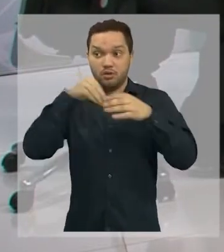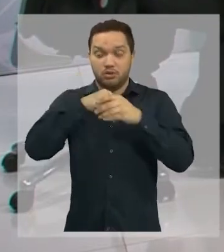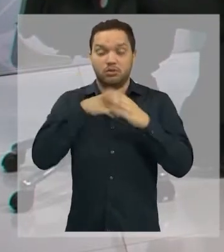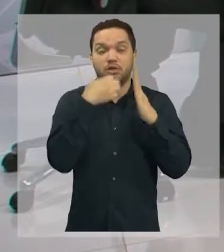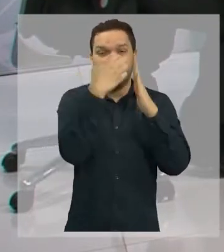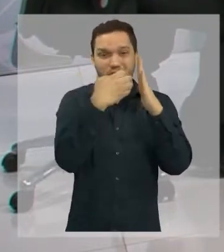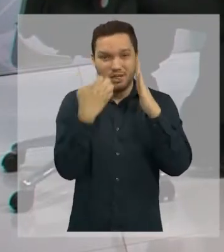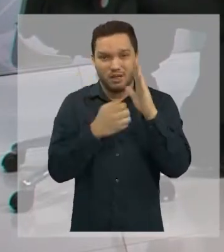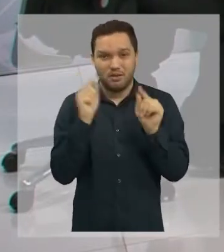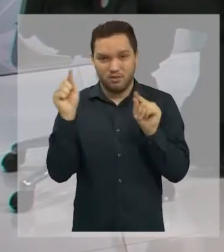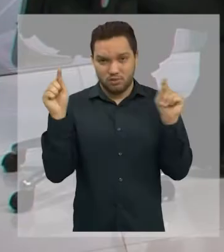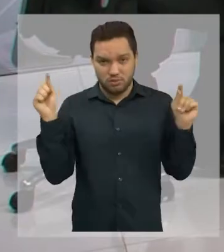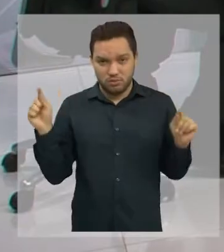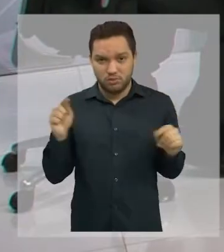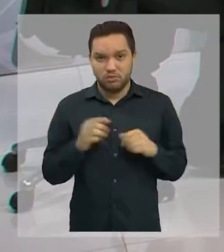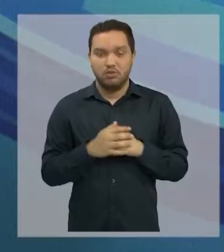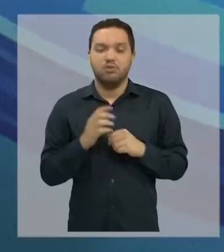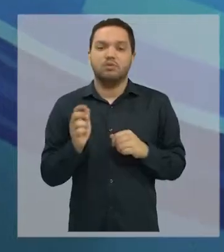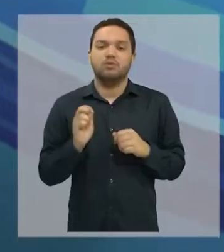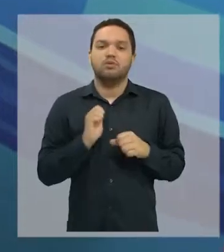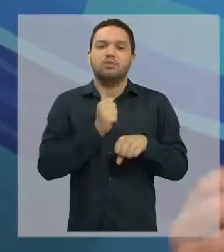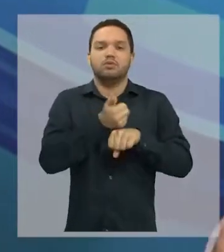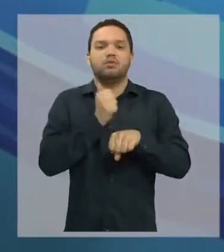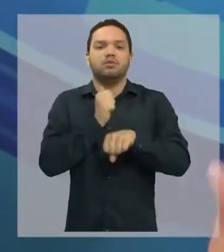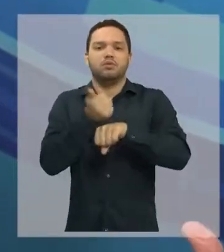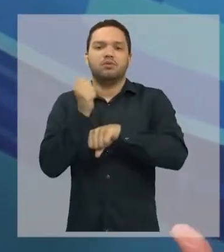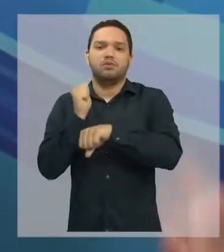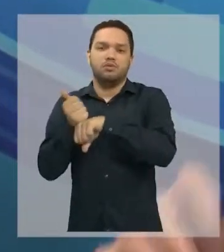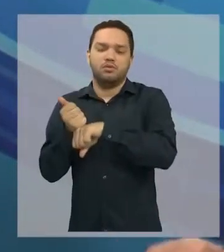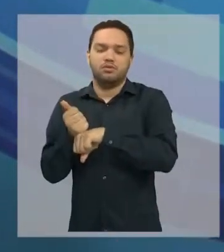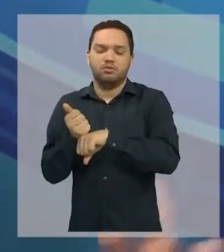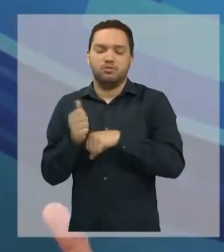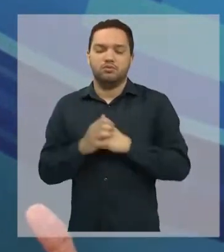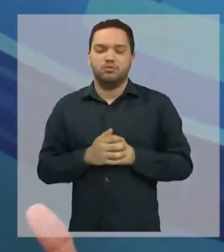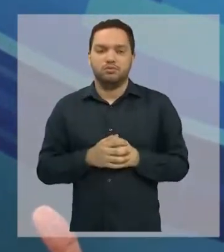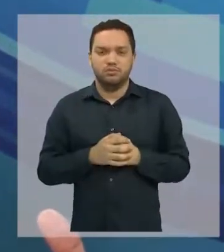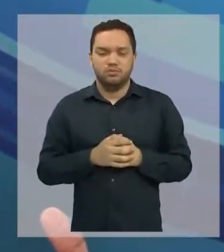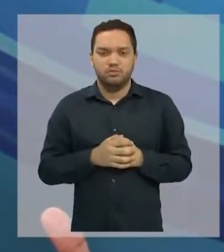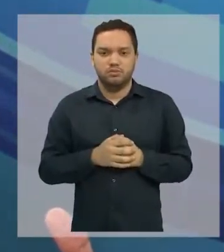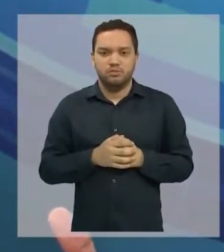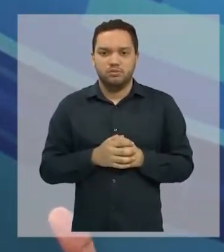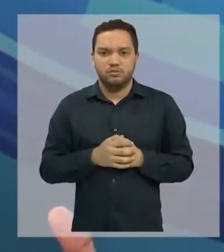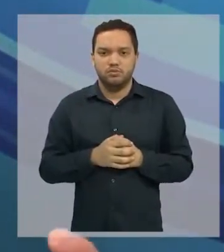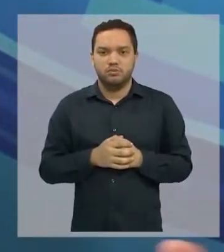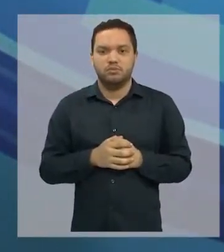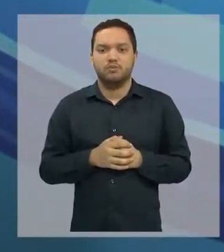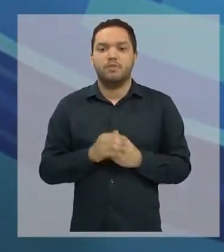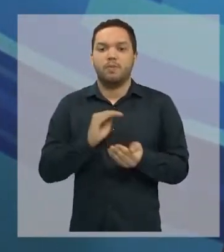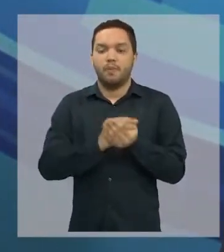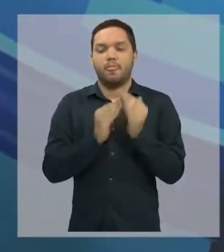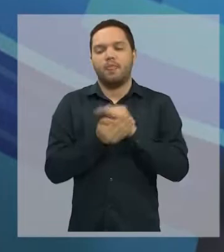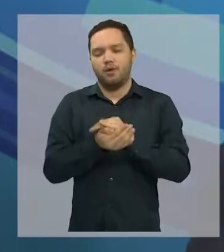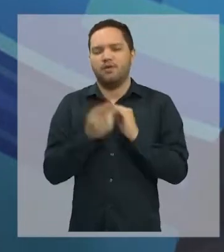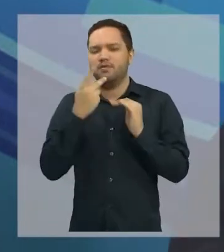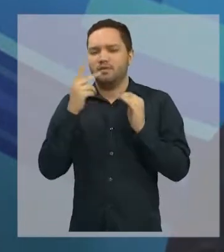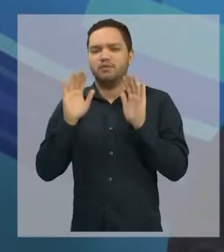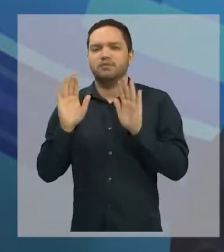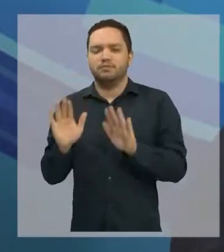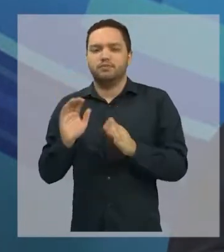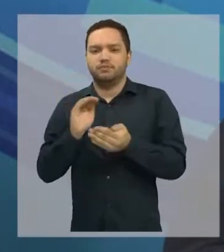empresas, onde você ocupa espaços, quem ocupa um espaço se agarra a ele. Essa questão das artes,